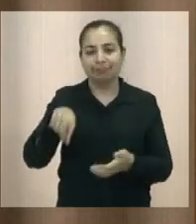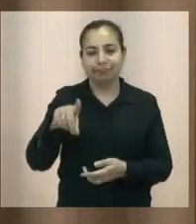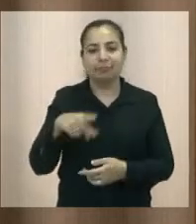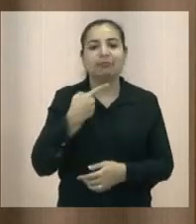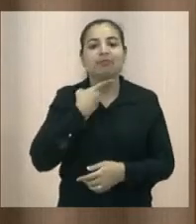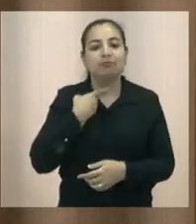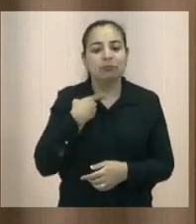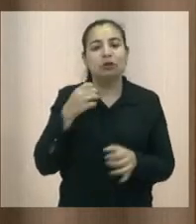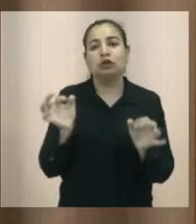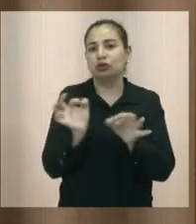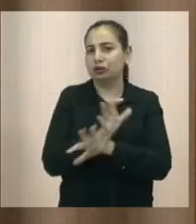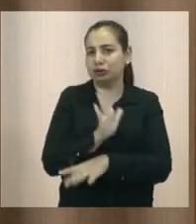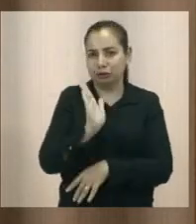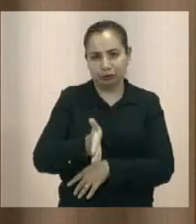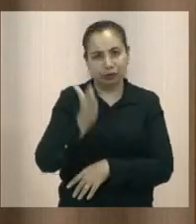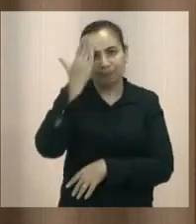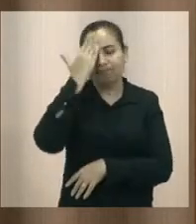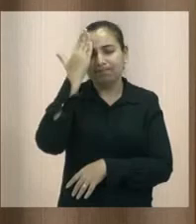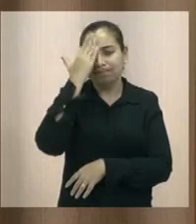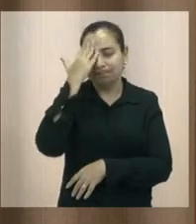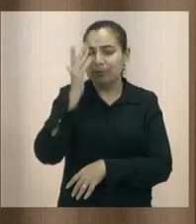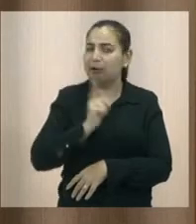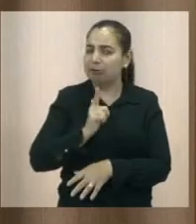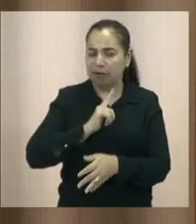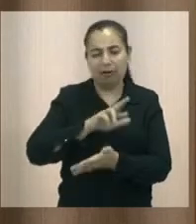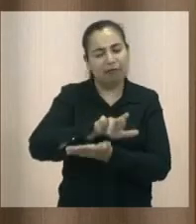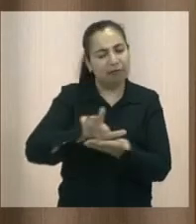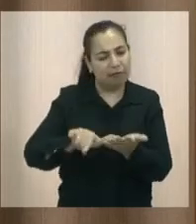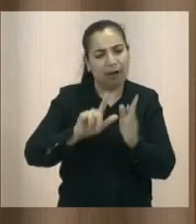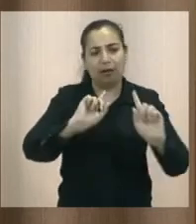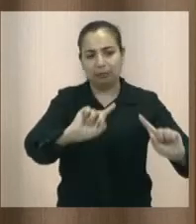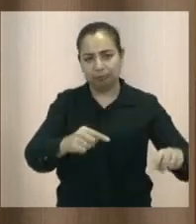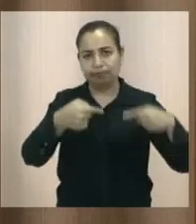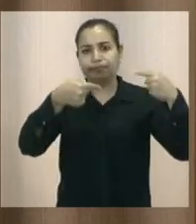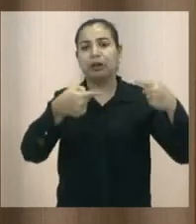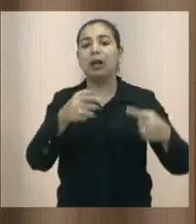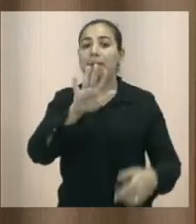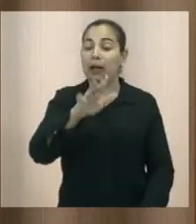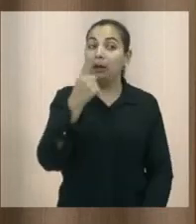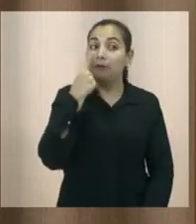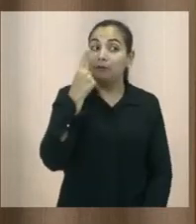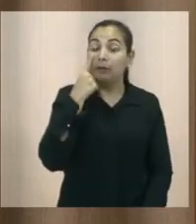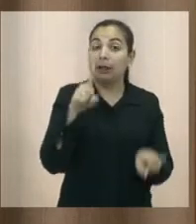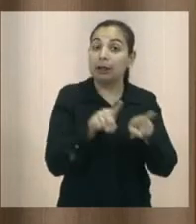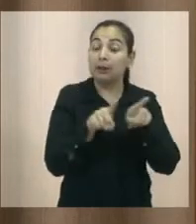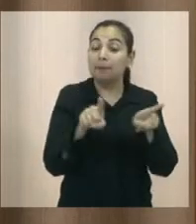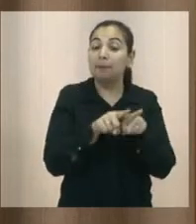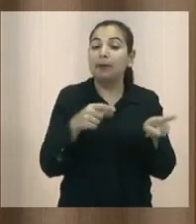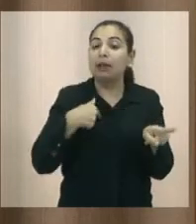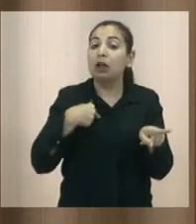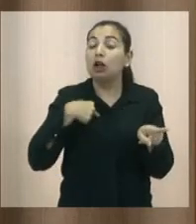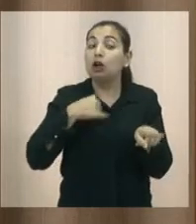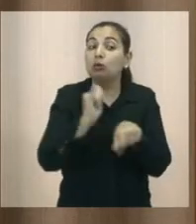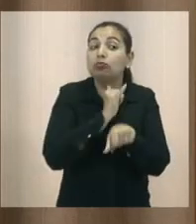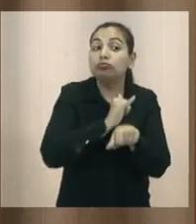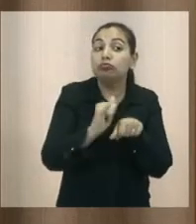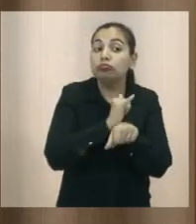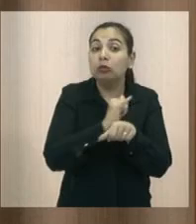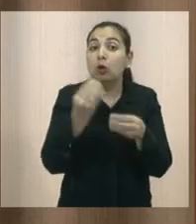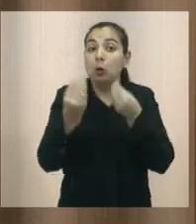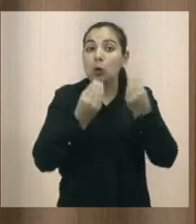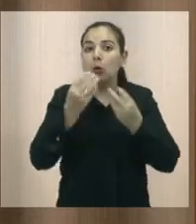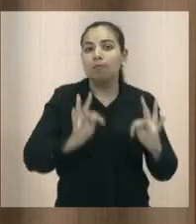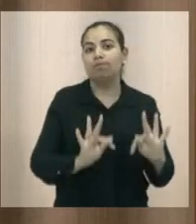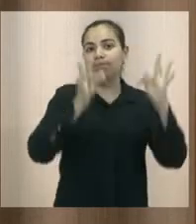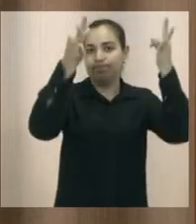muitos desafios. Pretendo trabalhar, inclusive, com tecnologia também, para que a gente avance, né? Sim. O mundo,